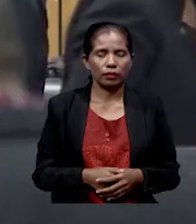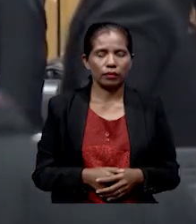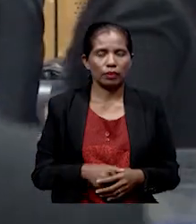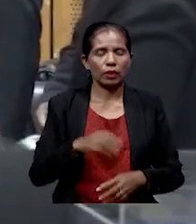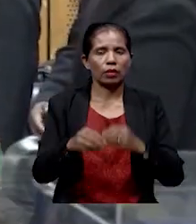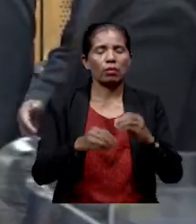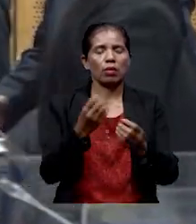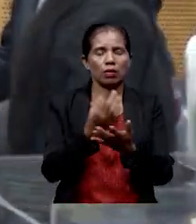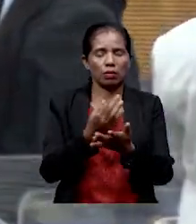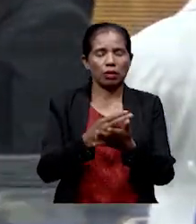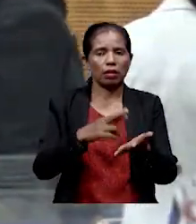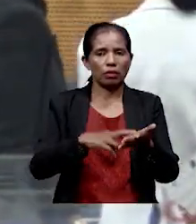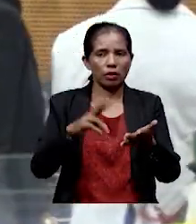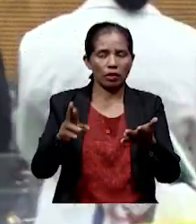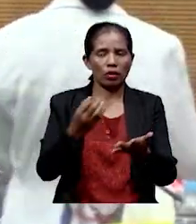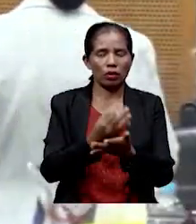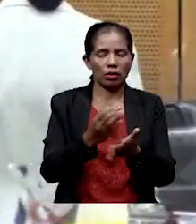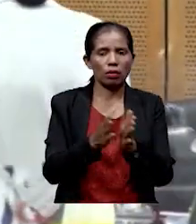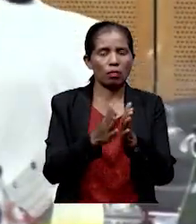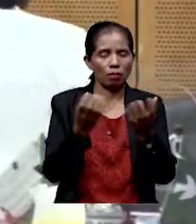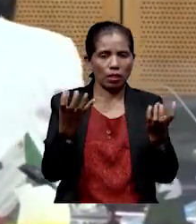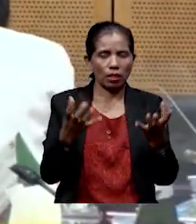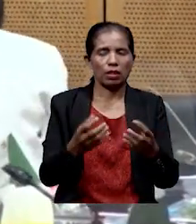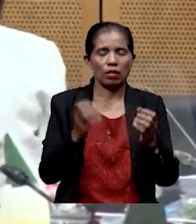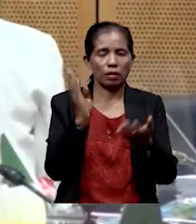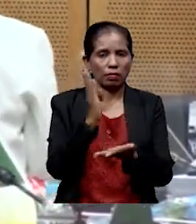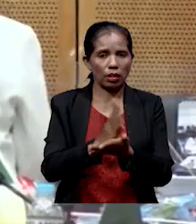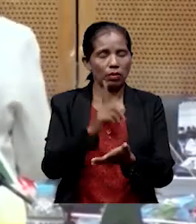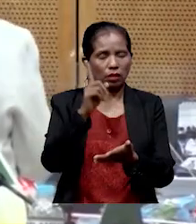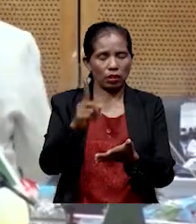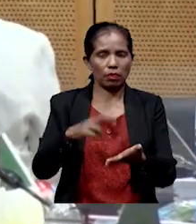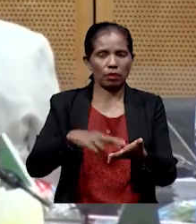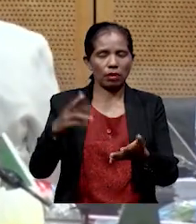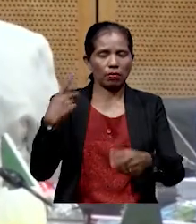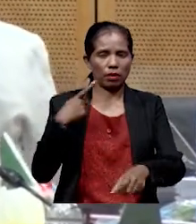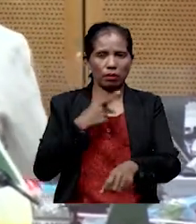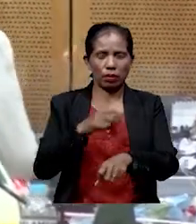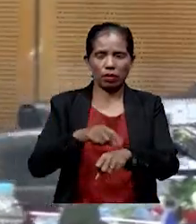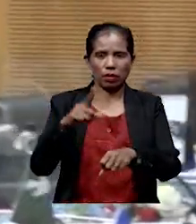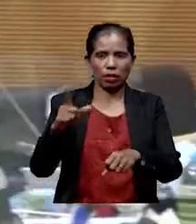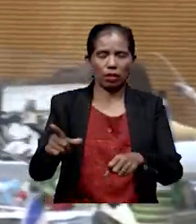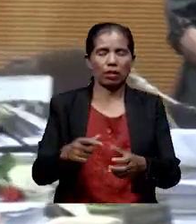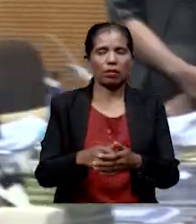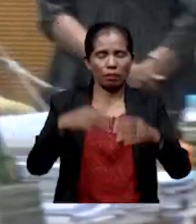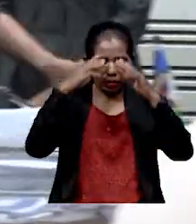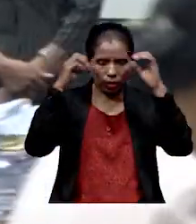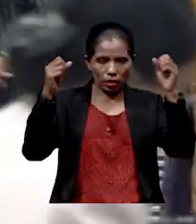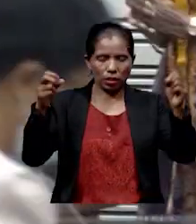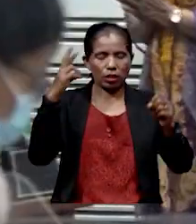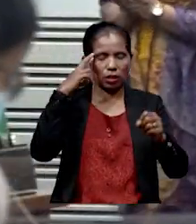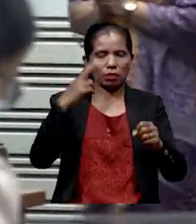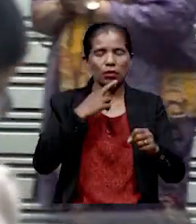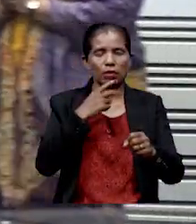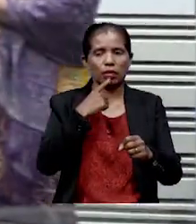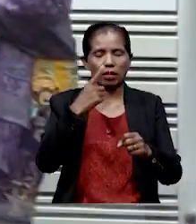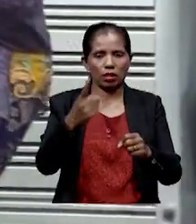Relação ao orçamento retificativo, o montante bilhão de racing, neve aprovado e a Parlamento Nacional, porta-voz presidente eleito, José Ramos Horta,